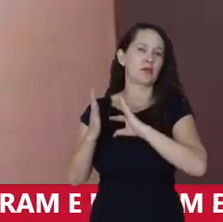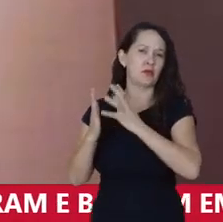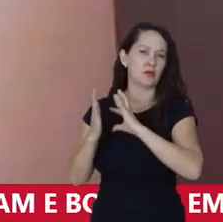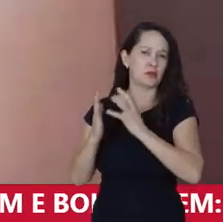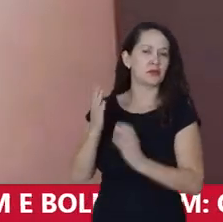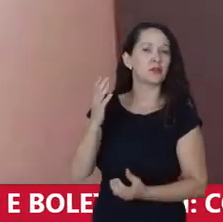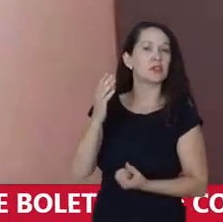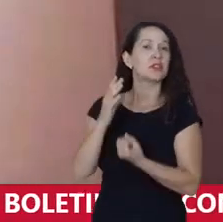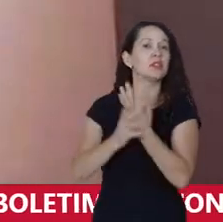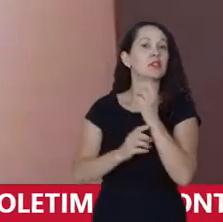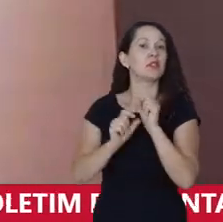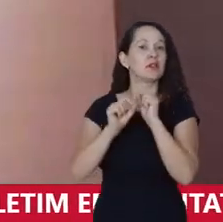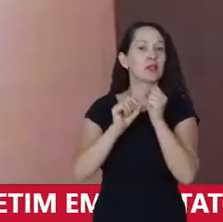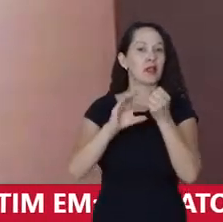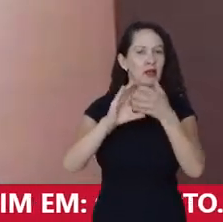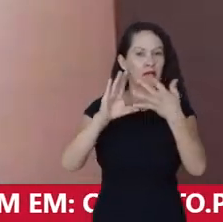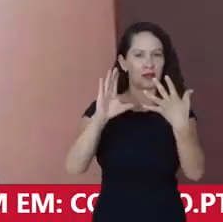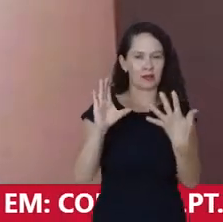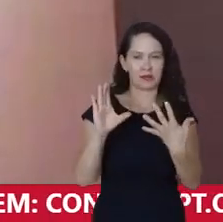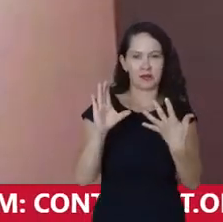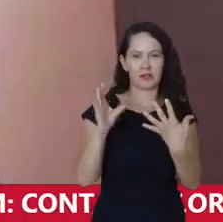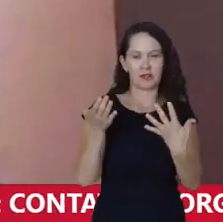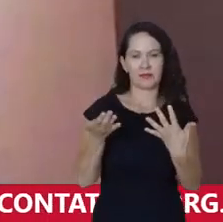cria aquela característica de